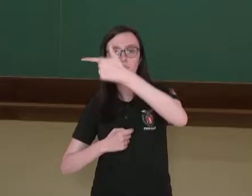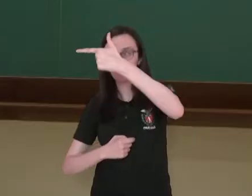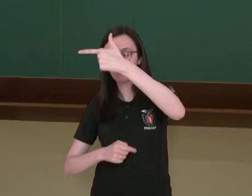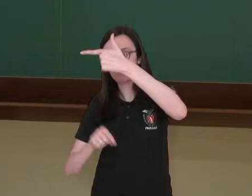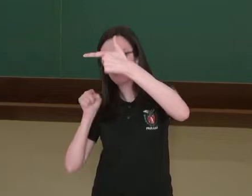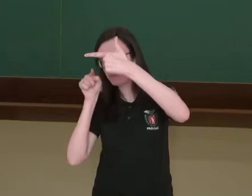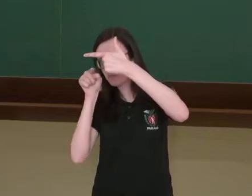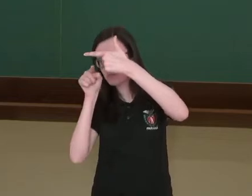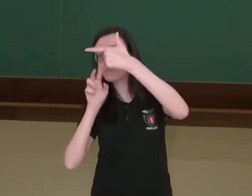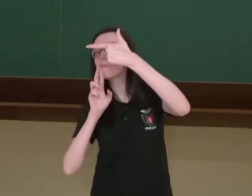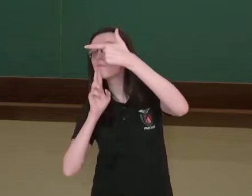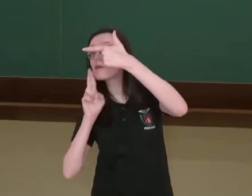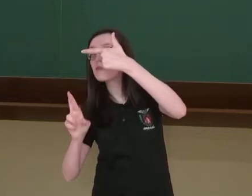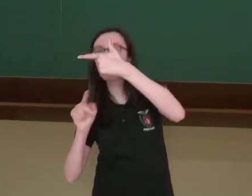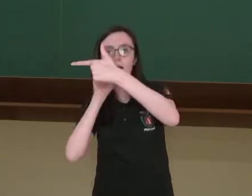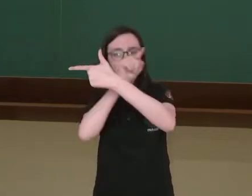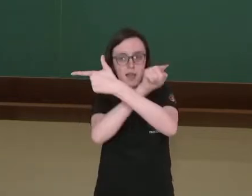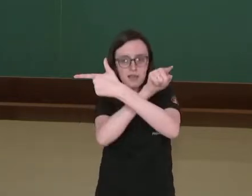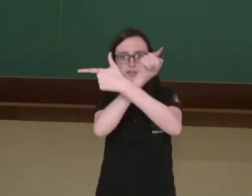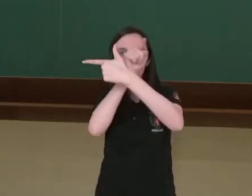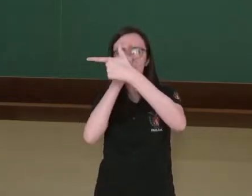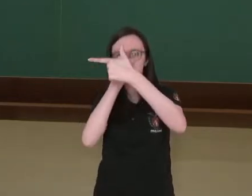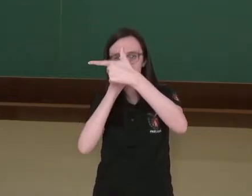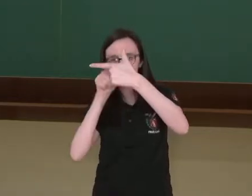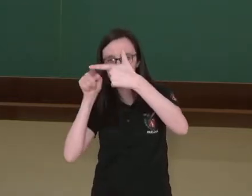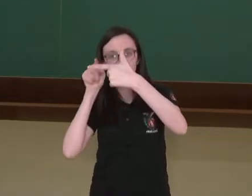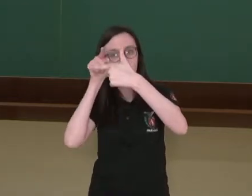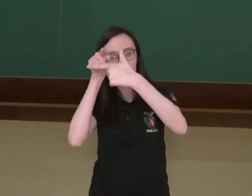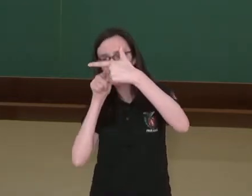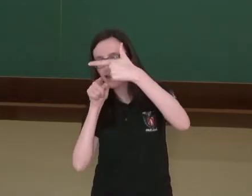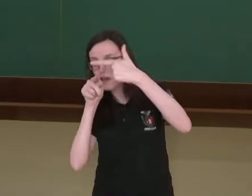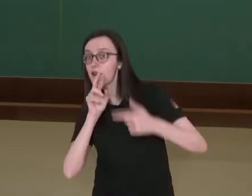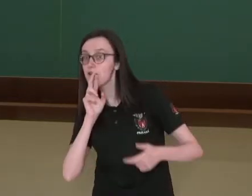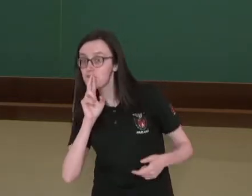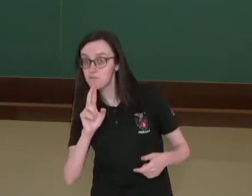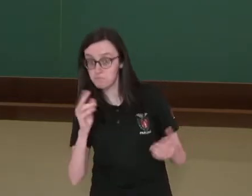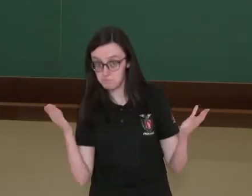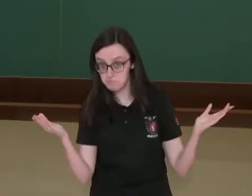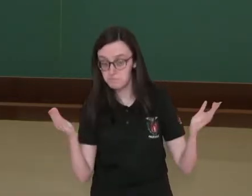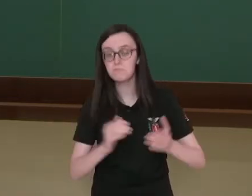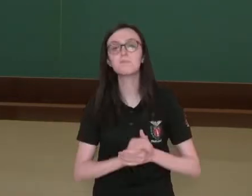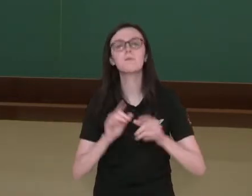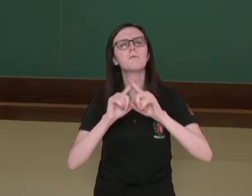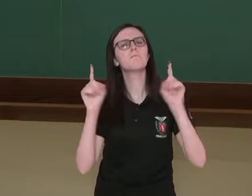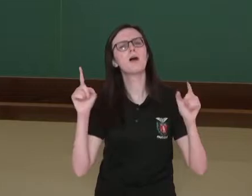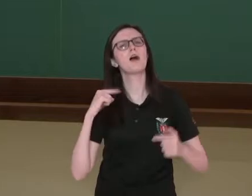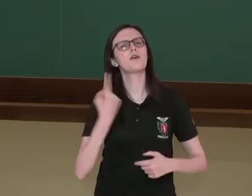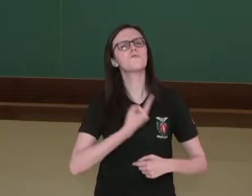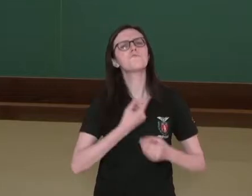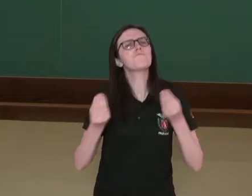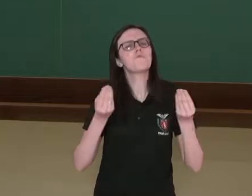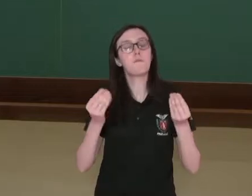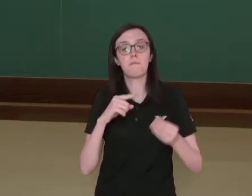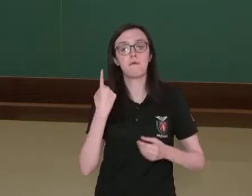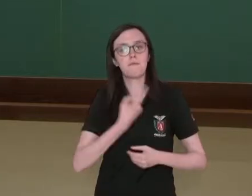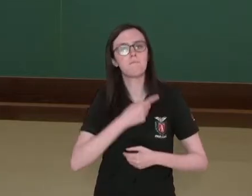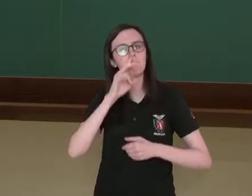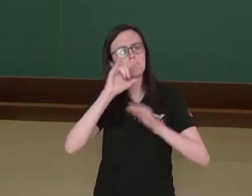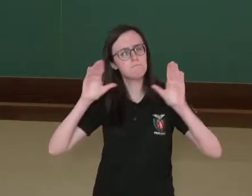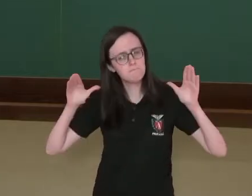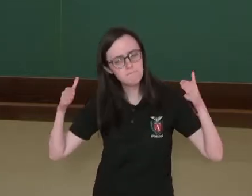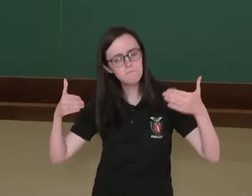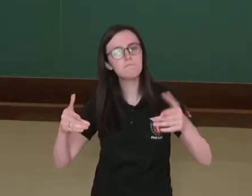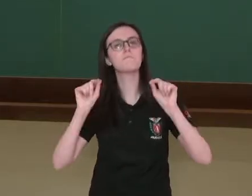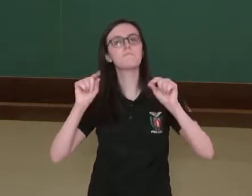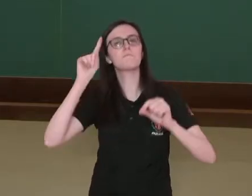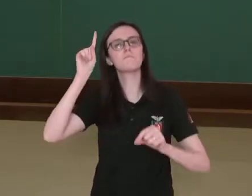resultado da operação da divisão, não é verdade? Mas, para a gente vai estar trabalhando